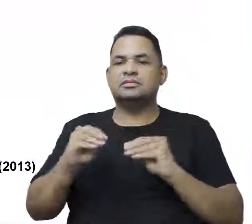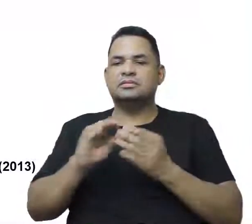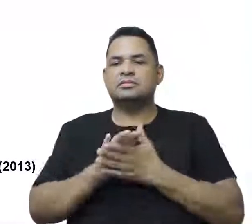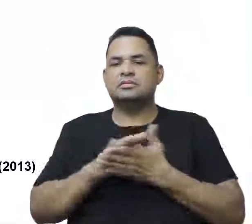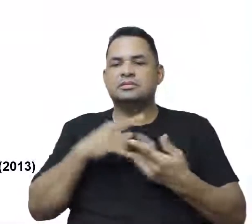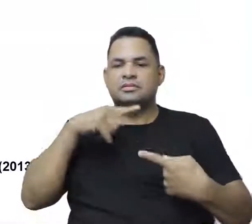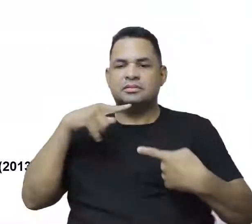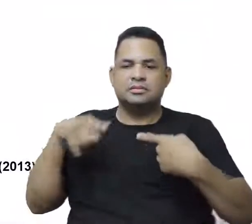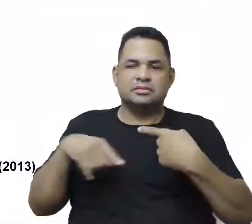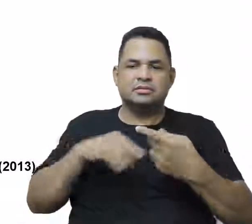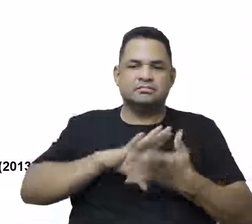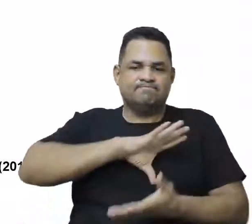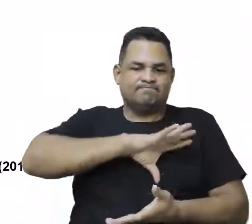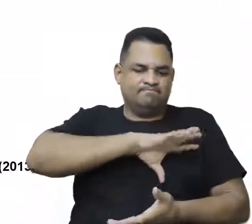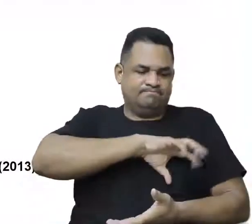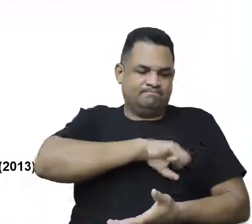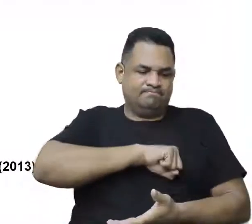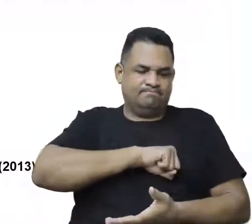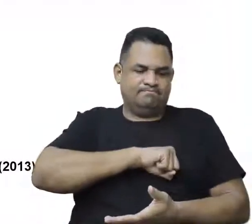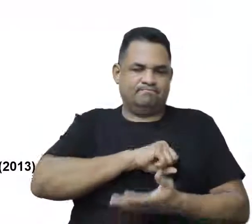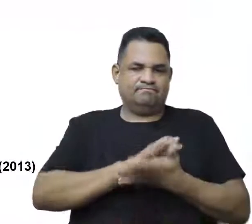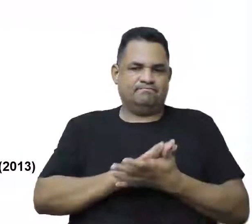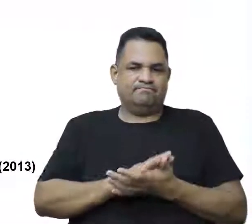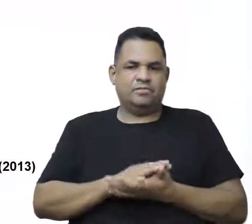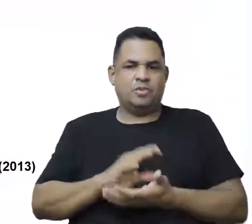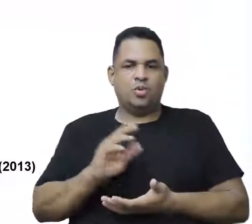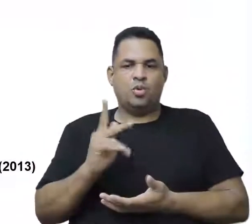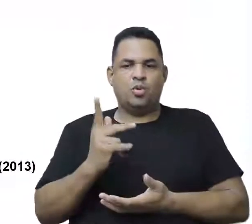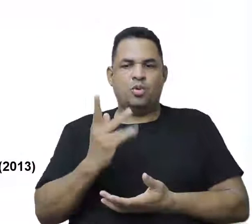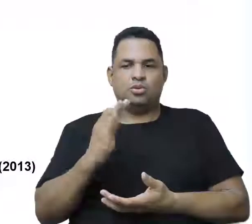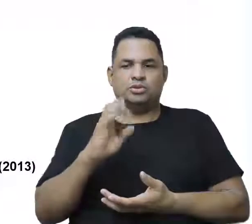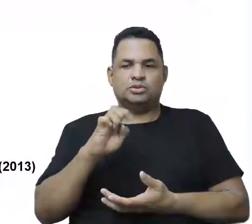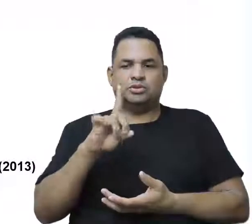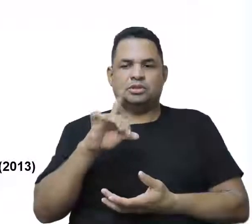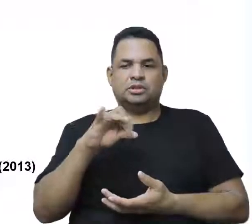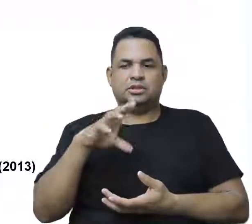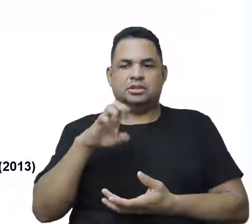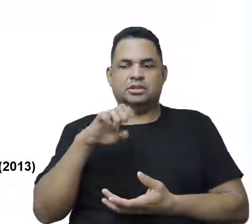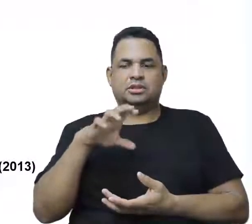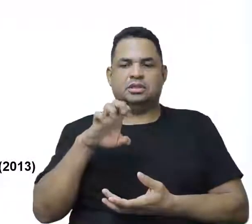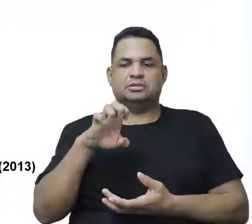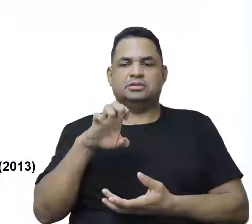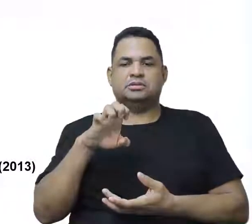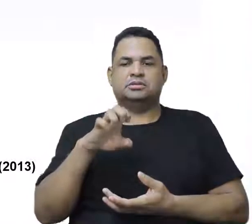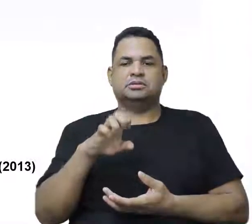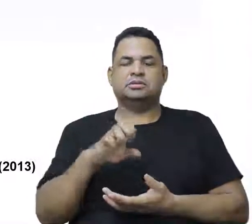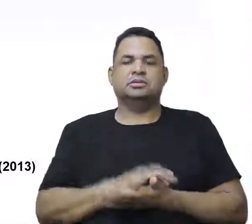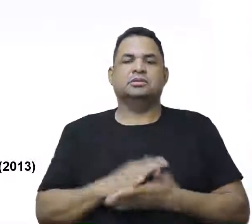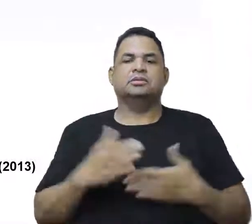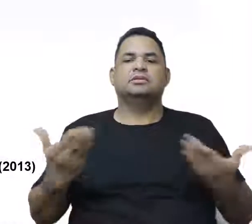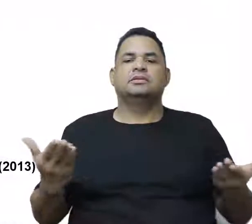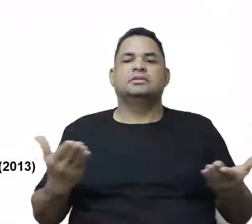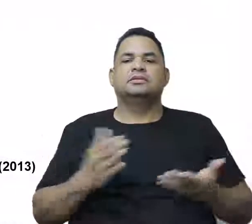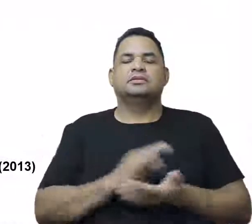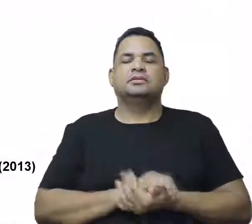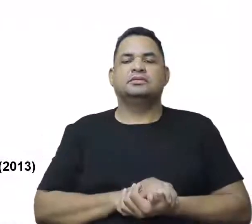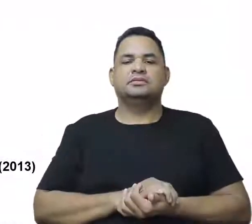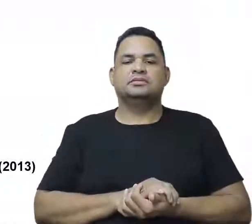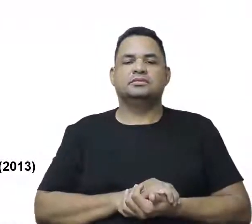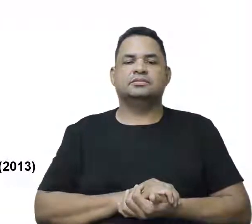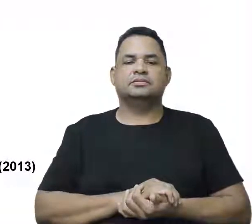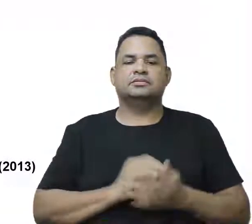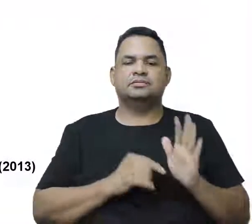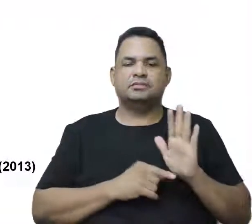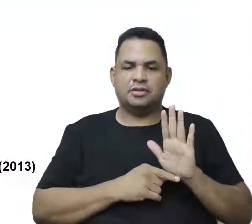aí o interesse amoroso ou a hostilidade. Olha, eu vou perguntar aqui. É um pouco é um favorável e um